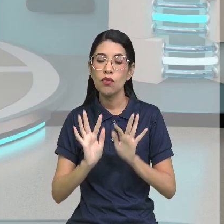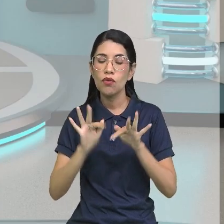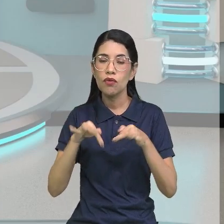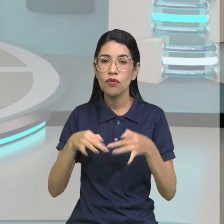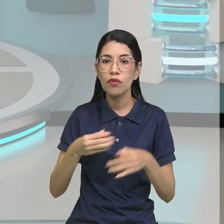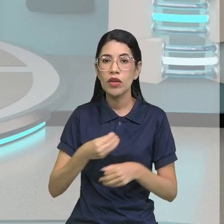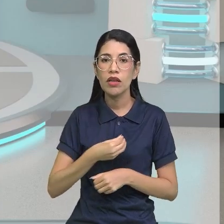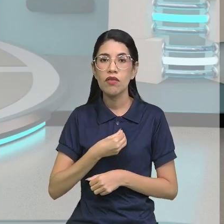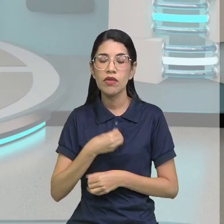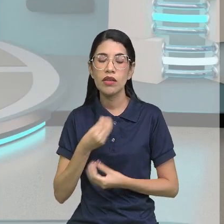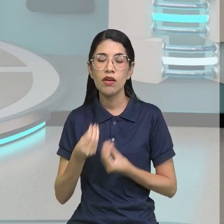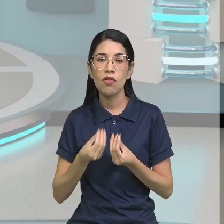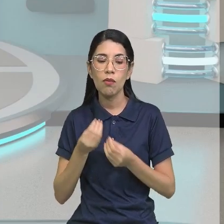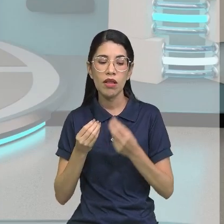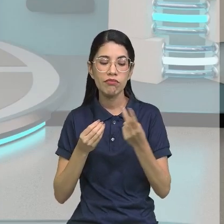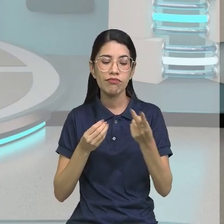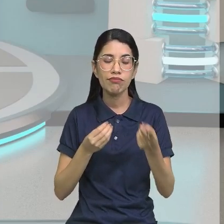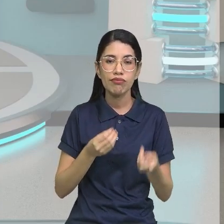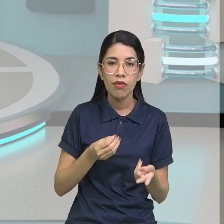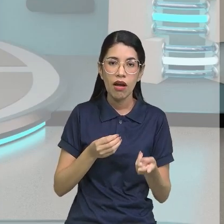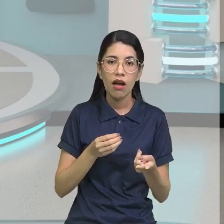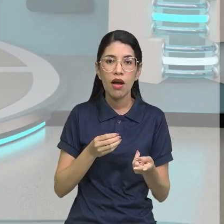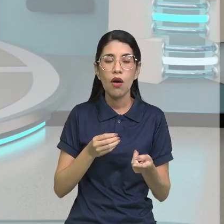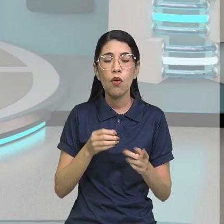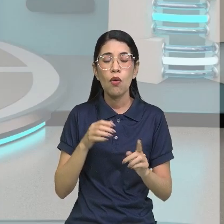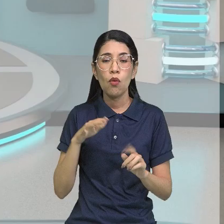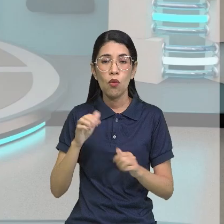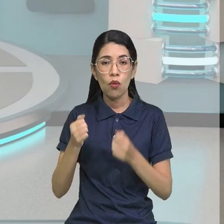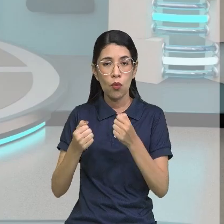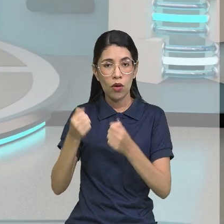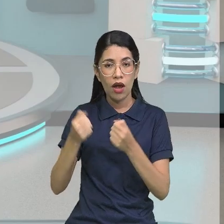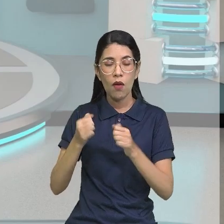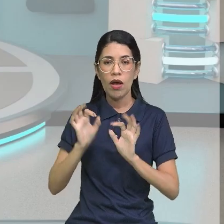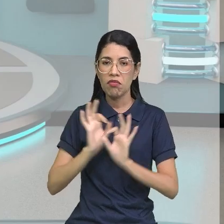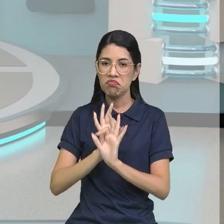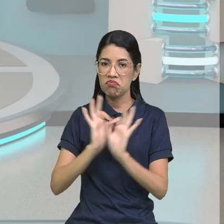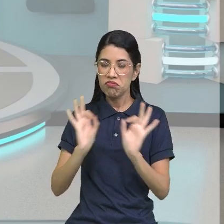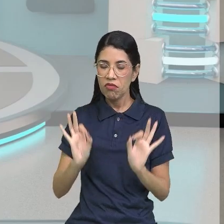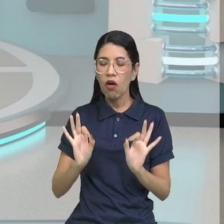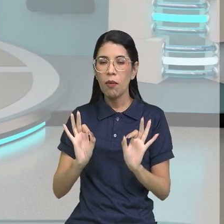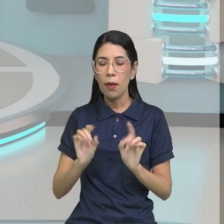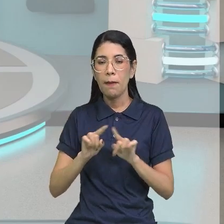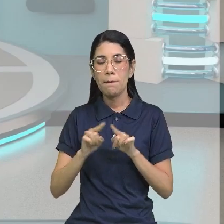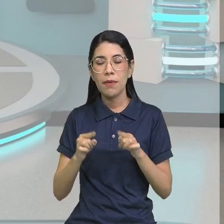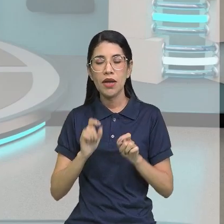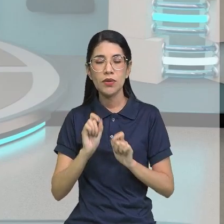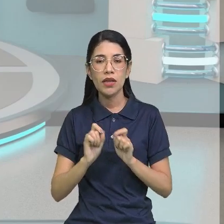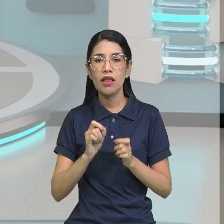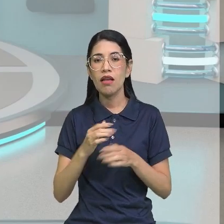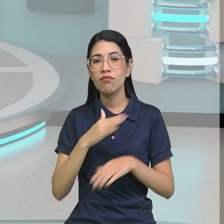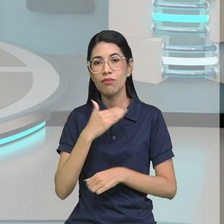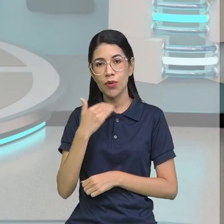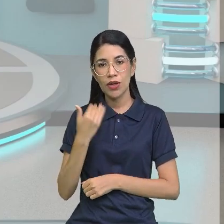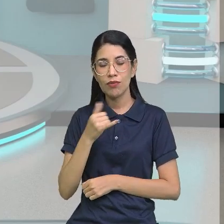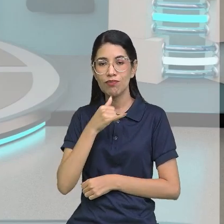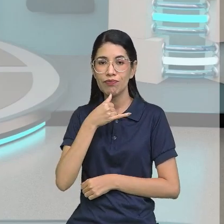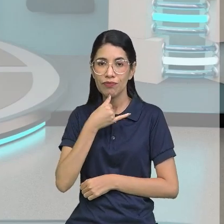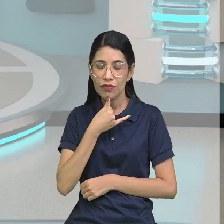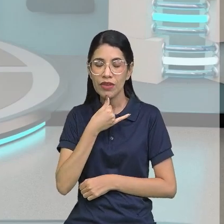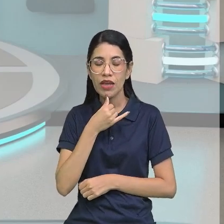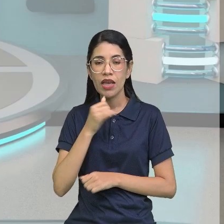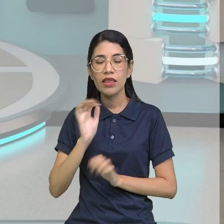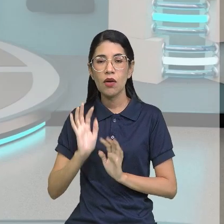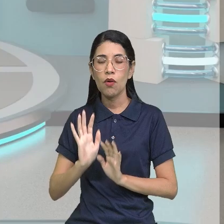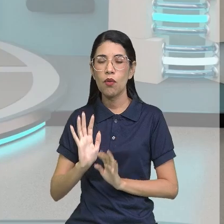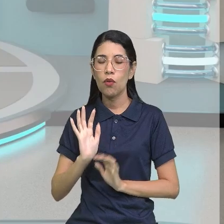ao cair, né? Ela percebe que o carro é de alto luxo e tudo mais, mas ela acaba perdendo a vida. E aí nós temos o grande